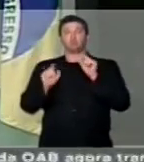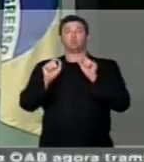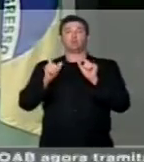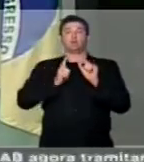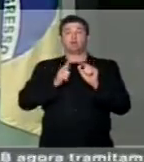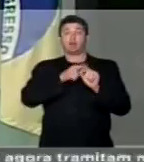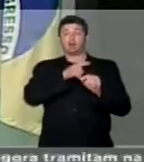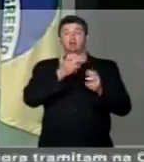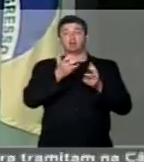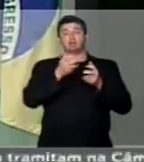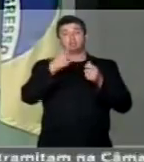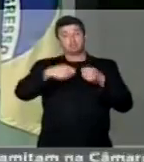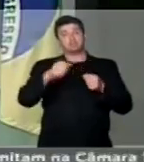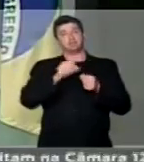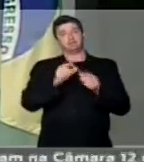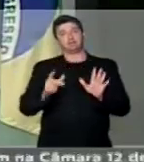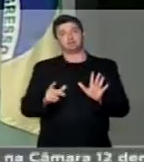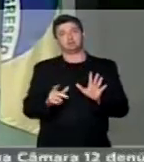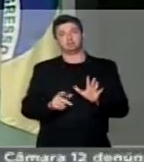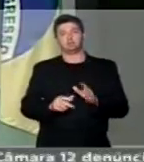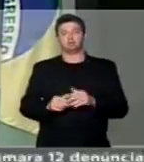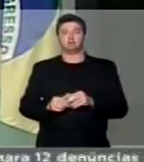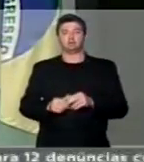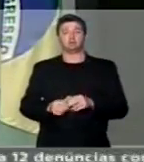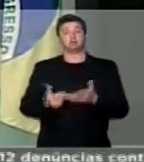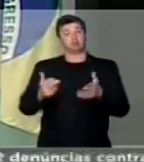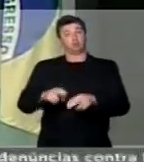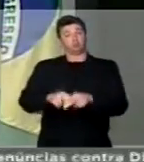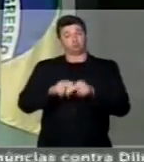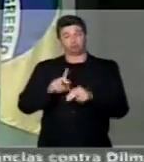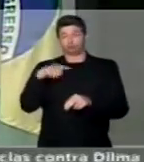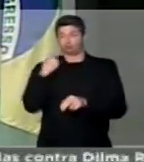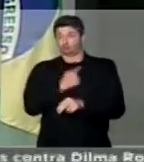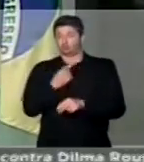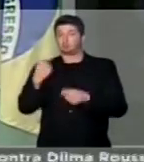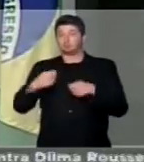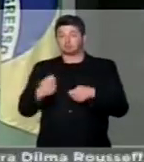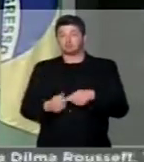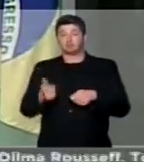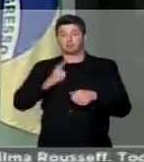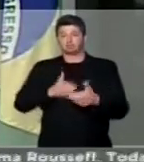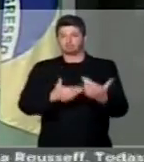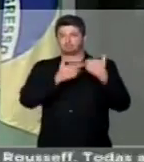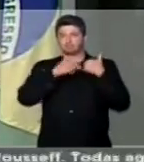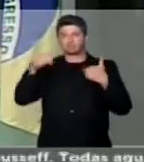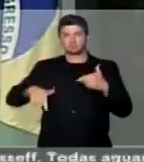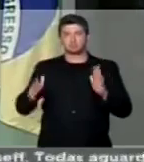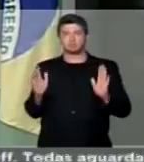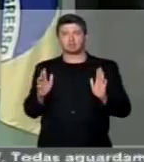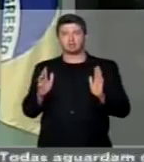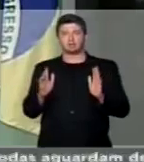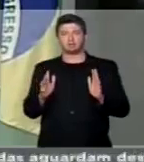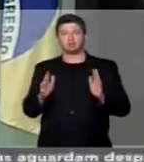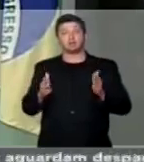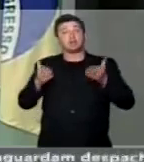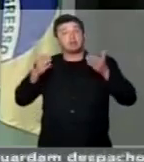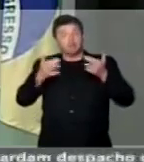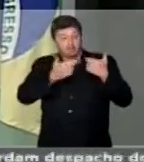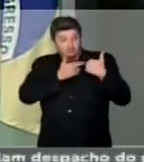ela procurar fazer. Por tudo isso é que nós entendemos que temos que ter uma responsabilidade, e